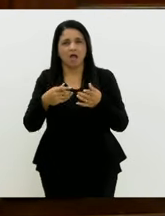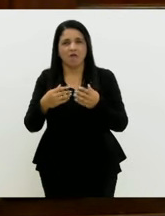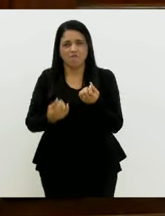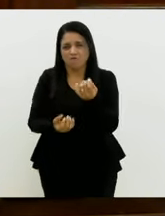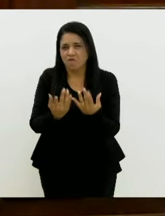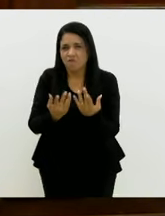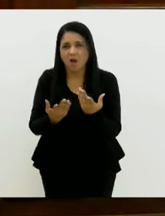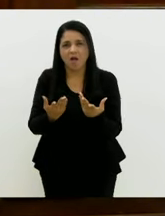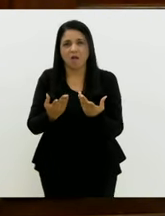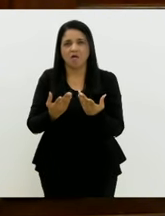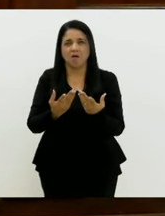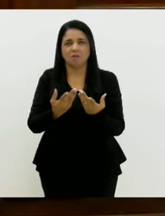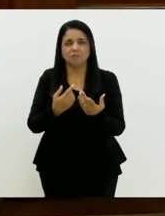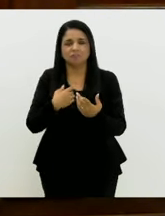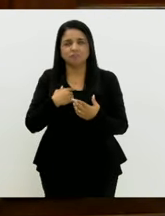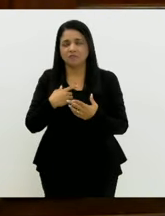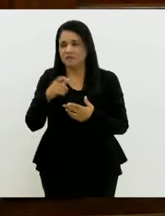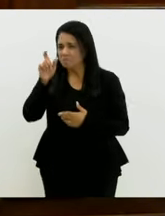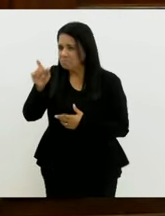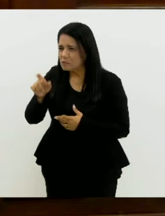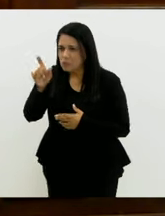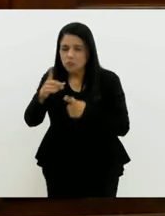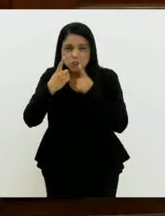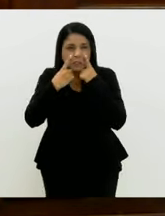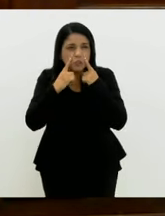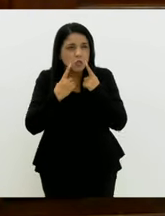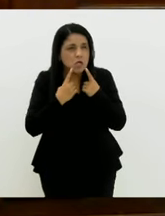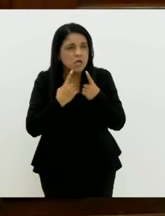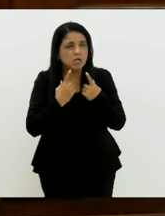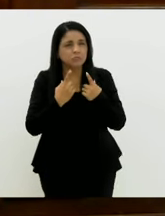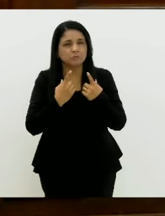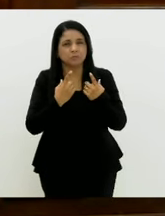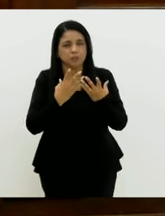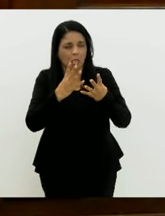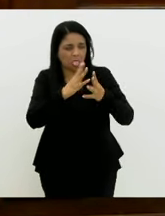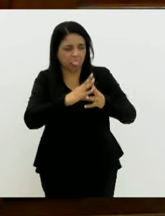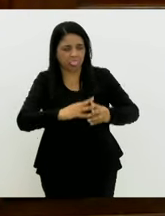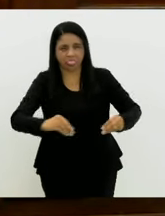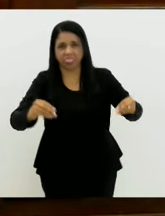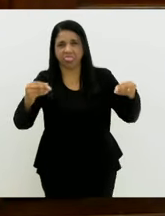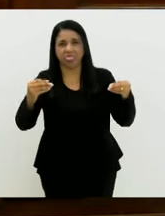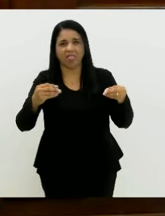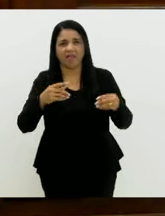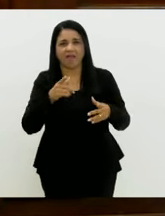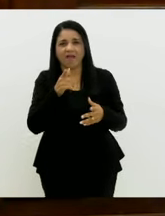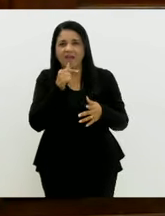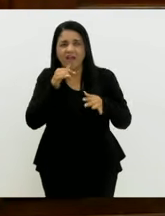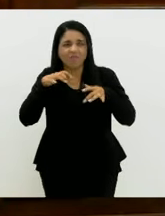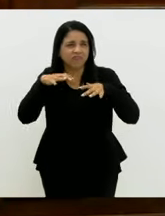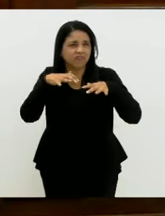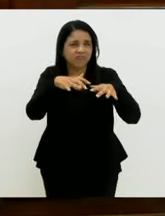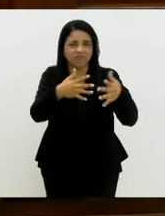e vendo as pessoas chorando, a cada pessoa que nos assiste. Eu sou humano, eu sou